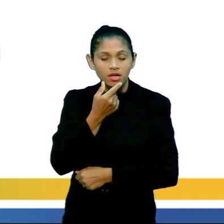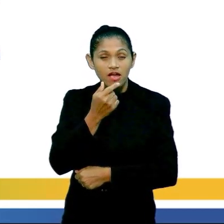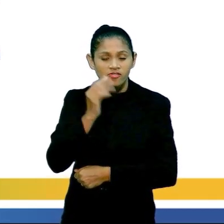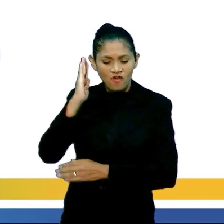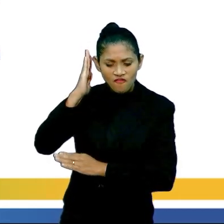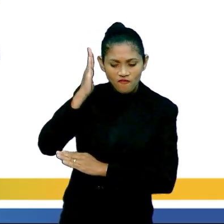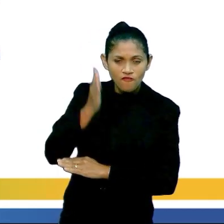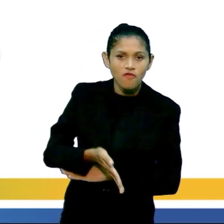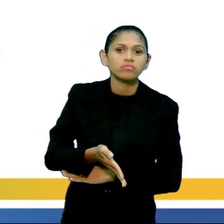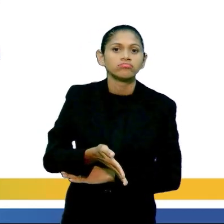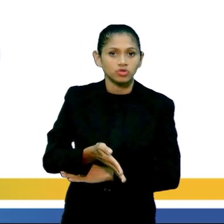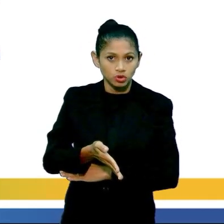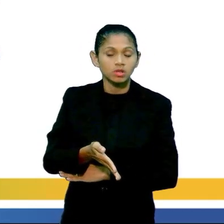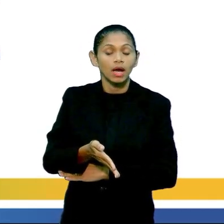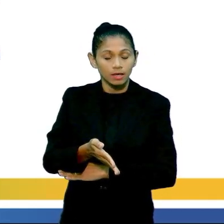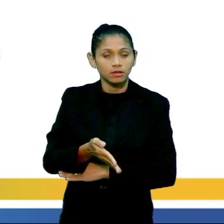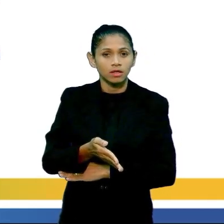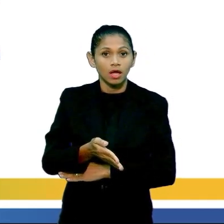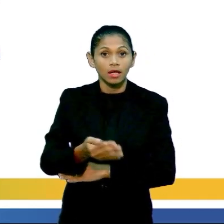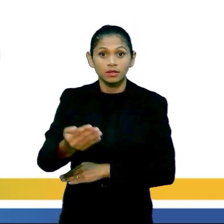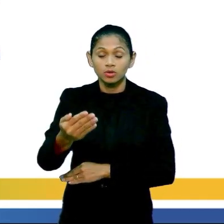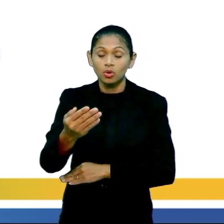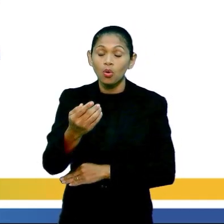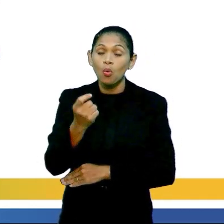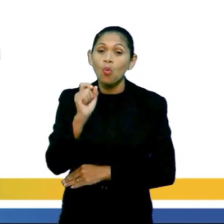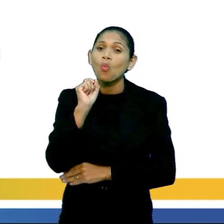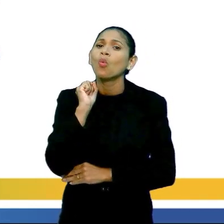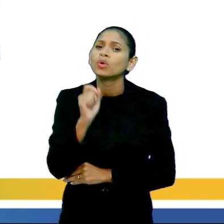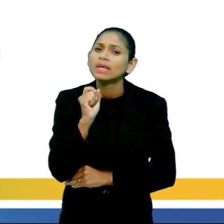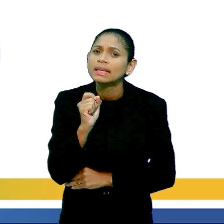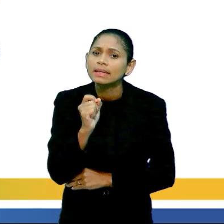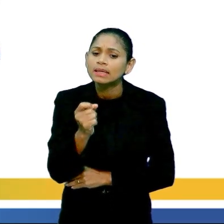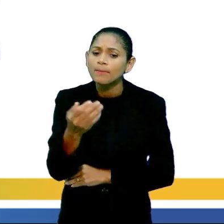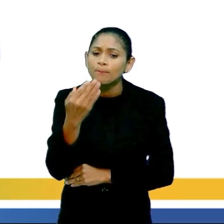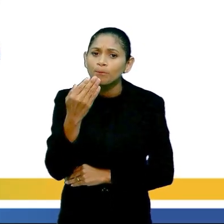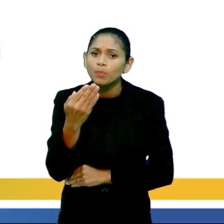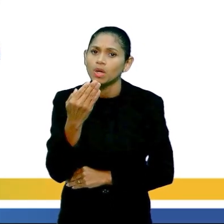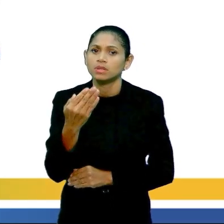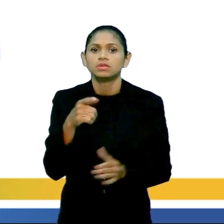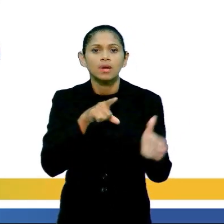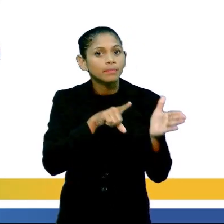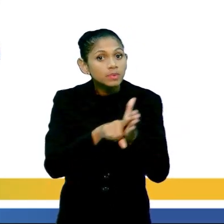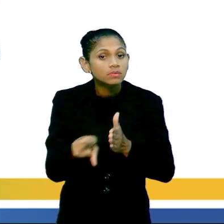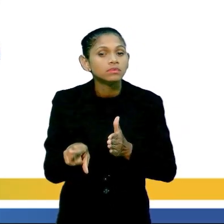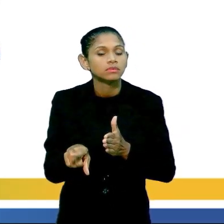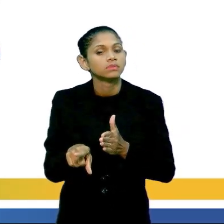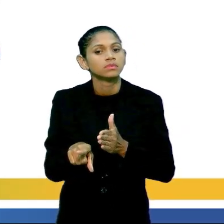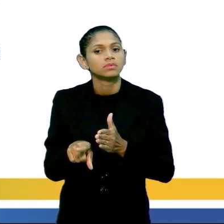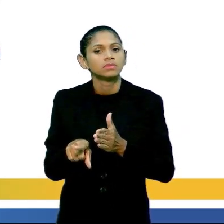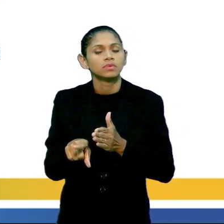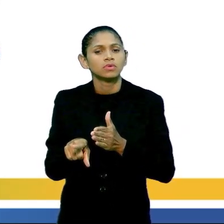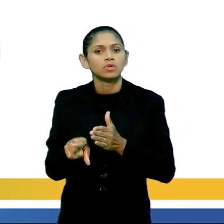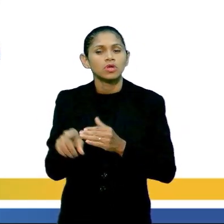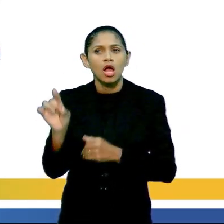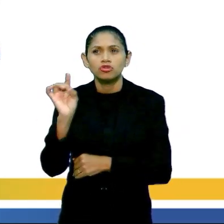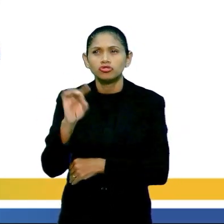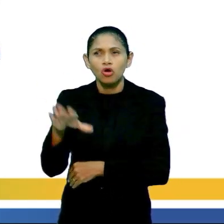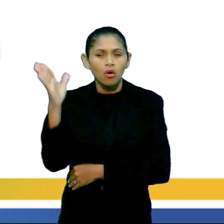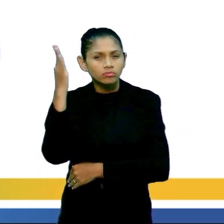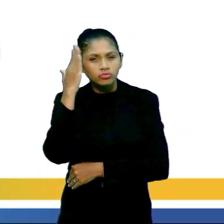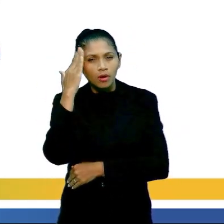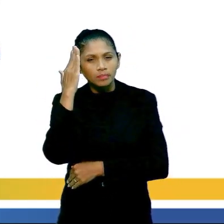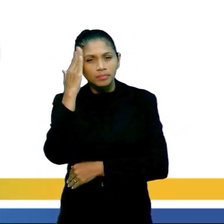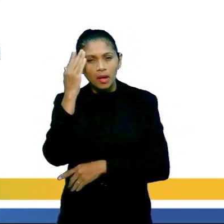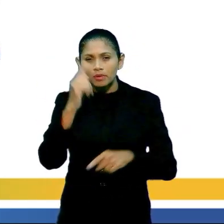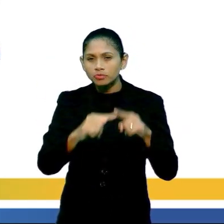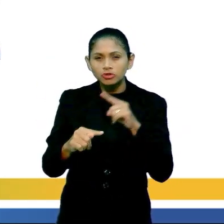professor? Para você otimizar o seu tempo, né? Sabemos que o Enem não é só saber, ou seja, não é só objeto de conhecimento ali que